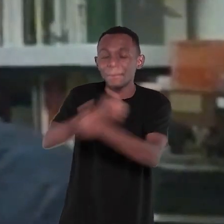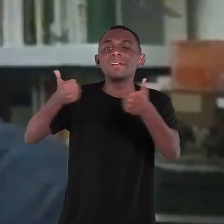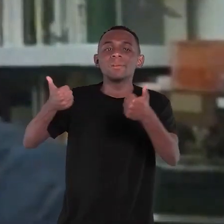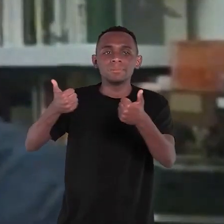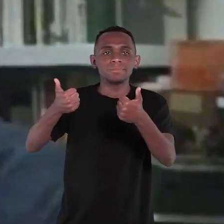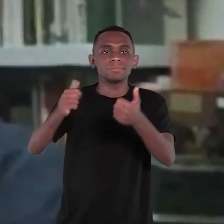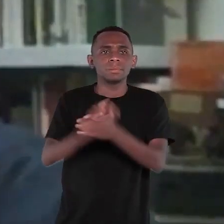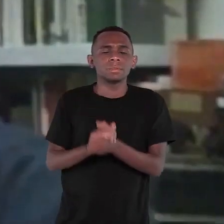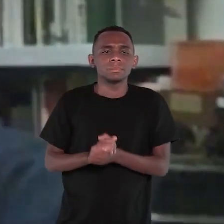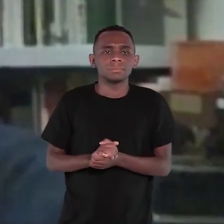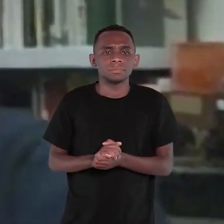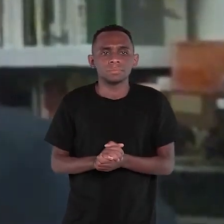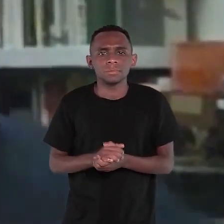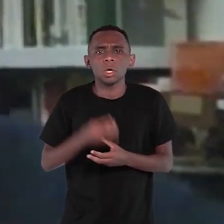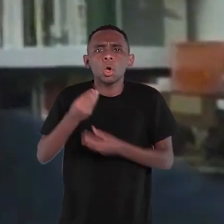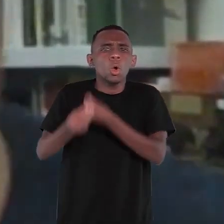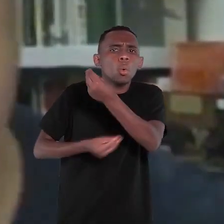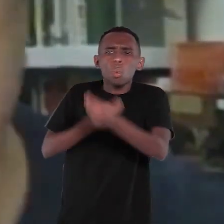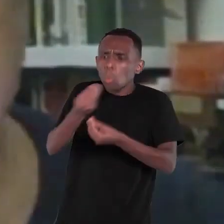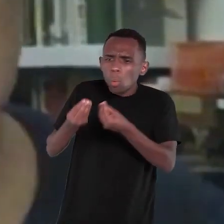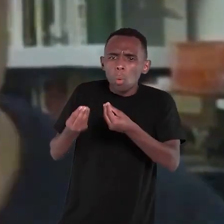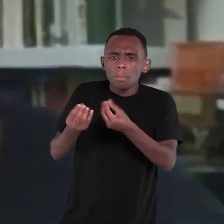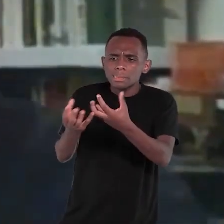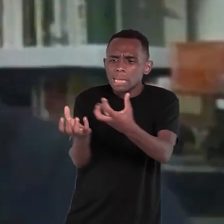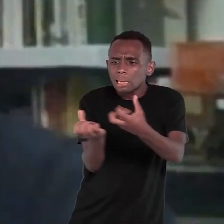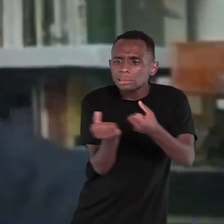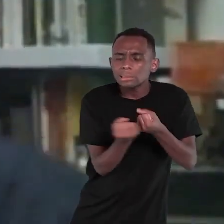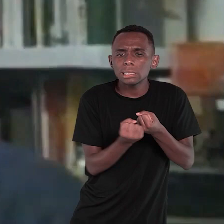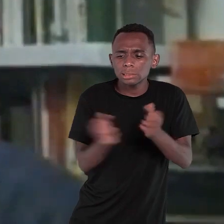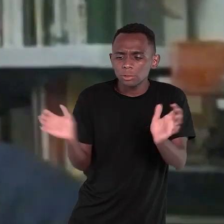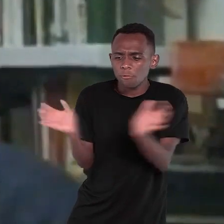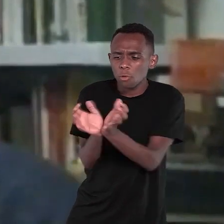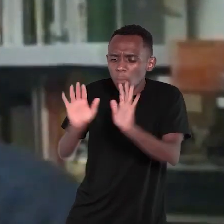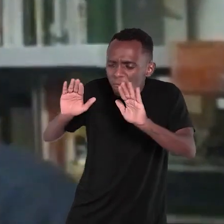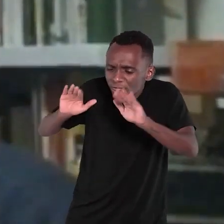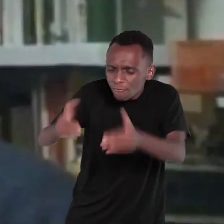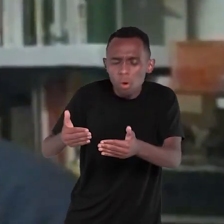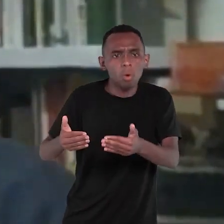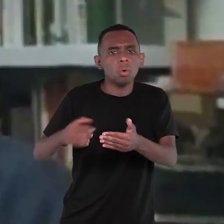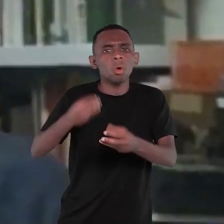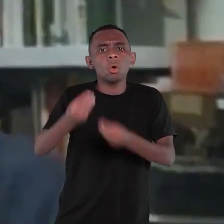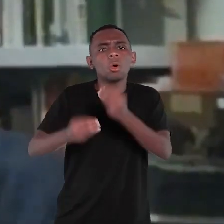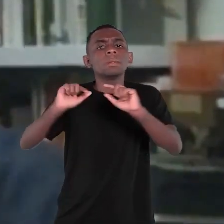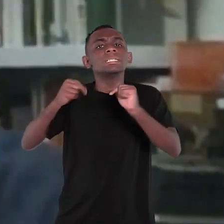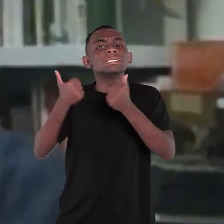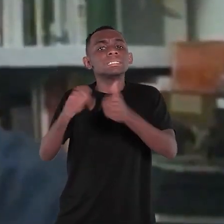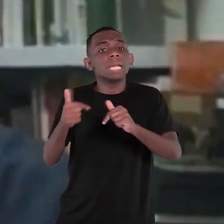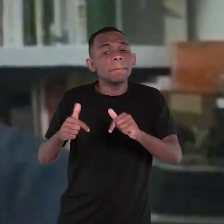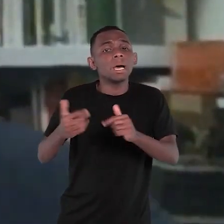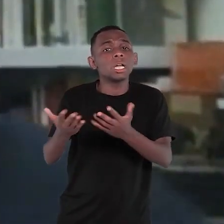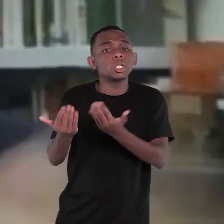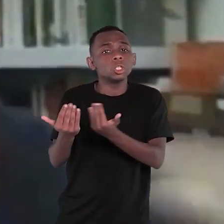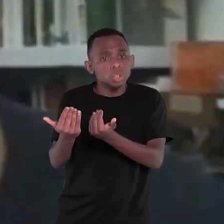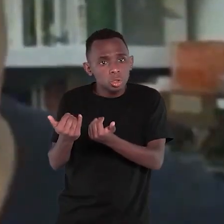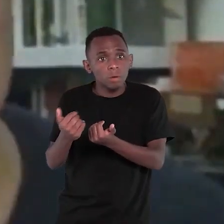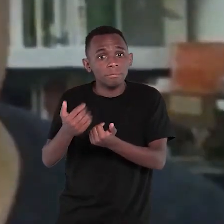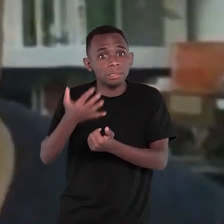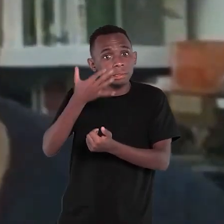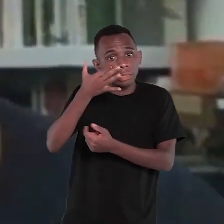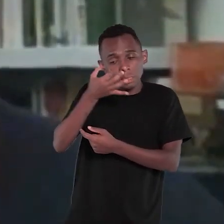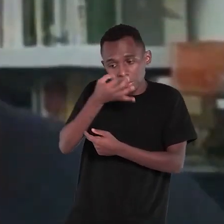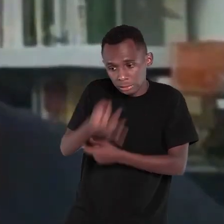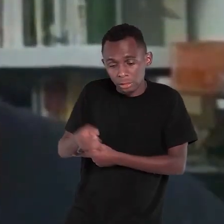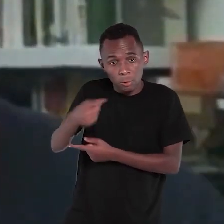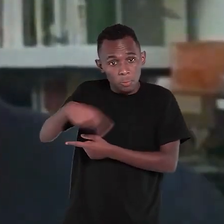né? Como é que eles captam esses jovens, né? Como é que eles trabalham esses jovens? Se interessando